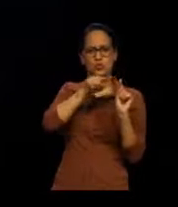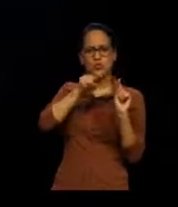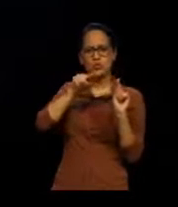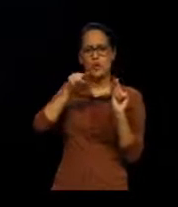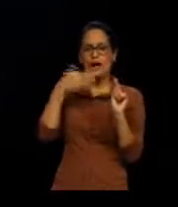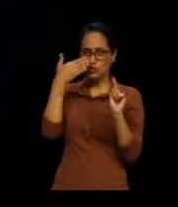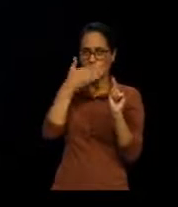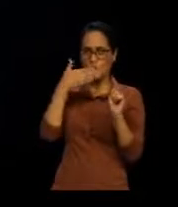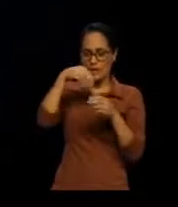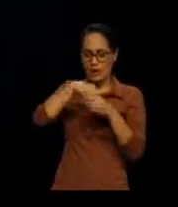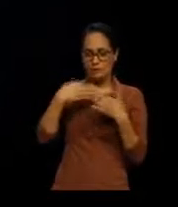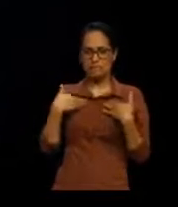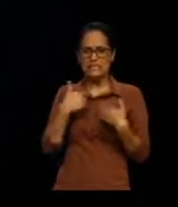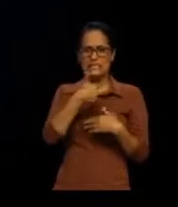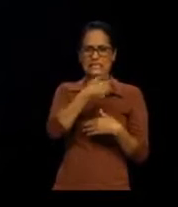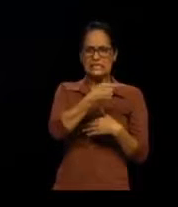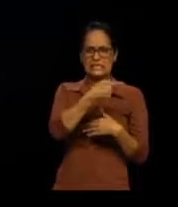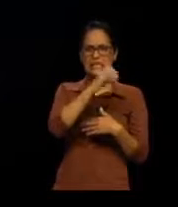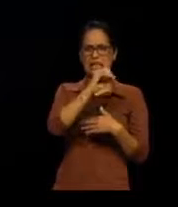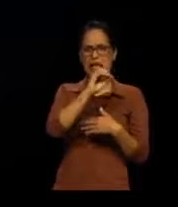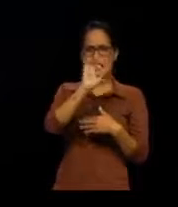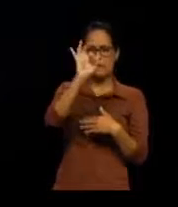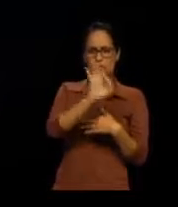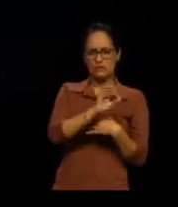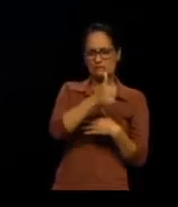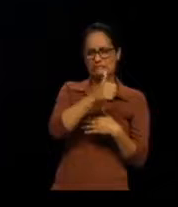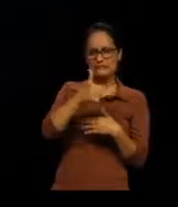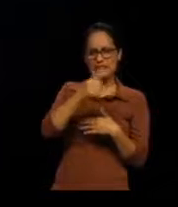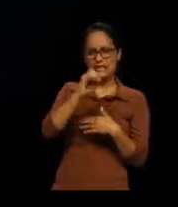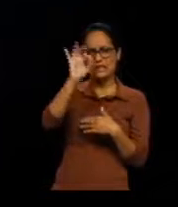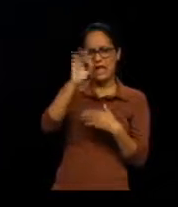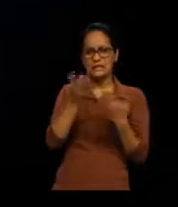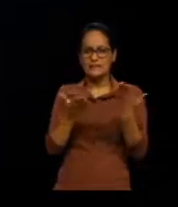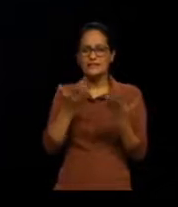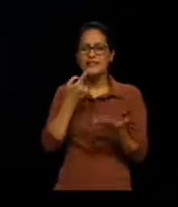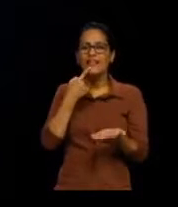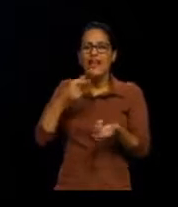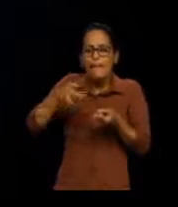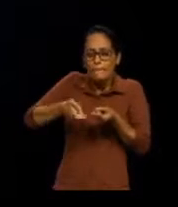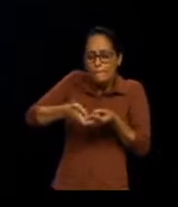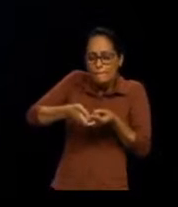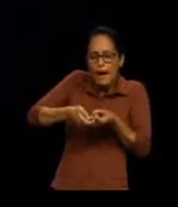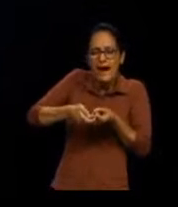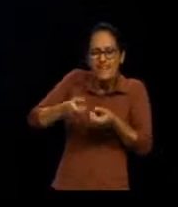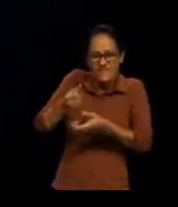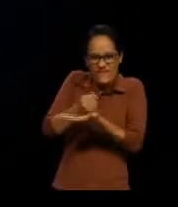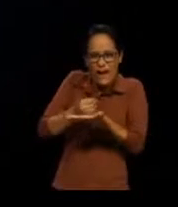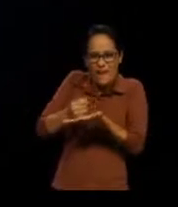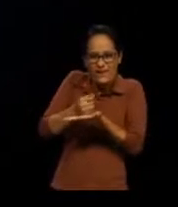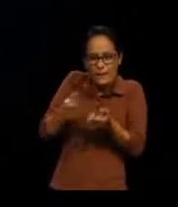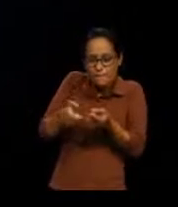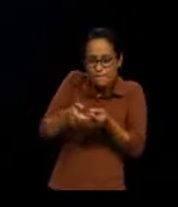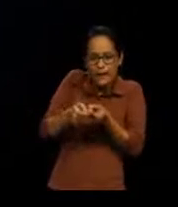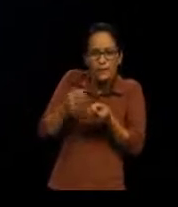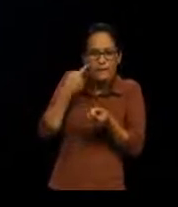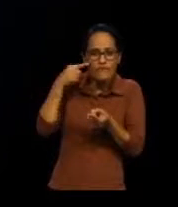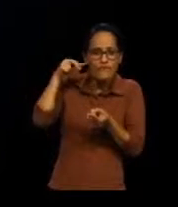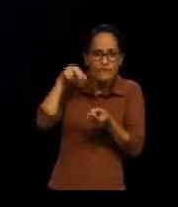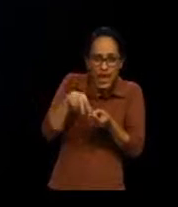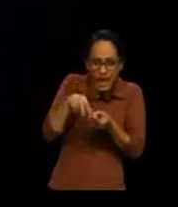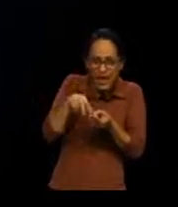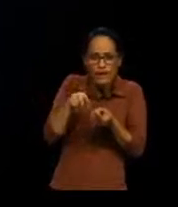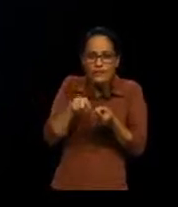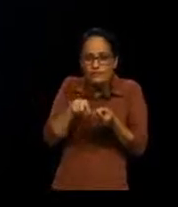aproximadamente entre 70 a 110 miligramas, quando a gente faz aquele testezinho, seja na farmácia ou exame de sangue, que a gente vê